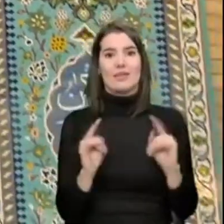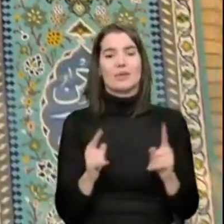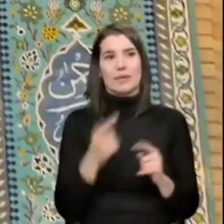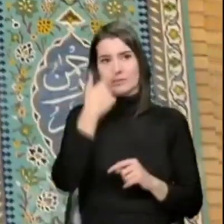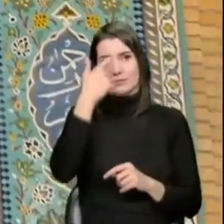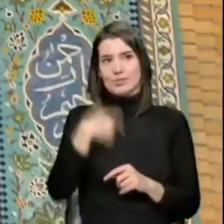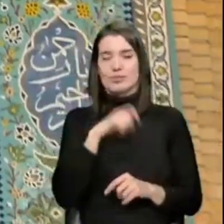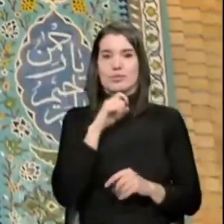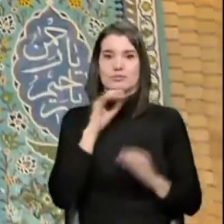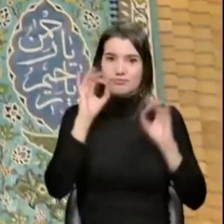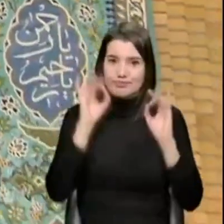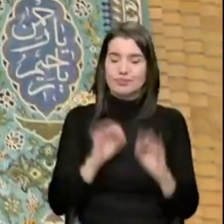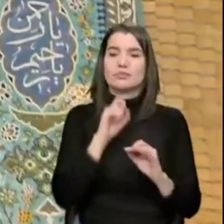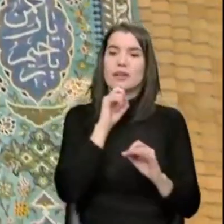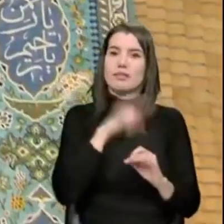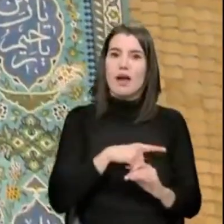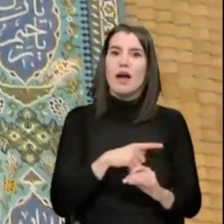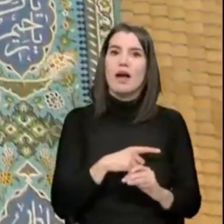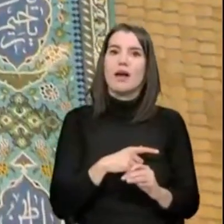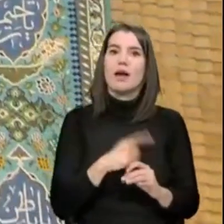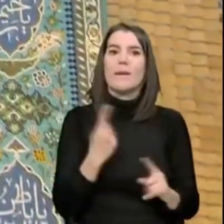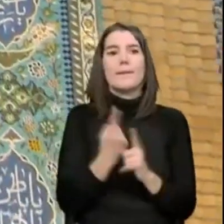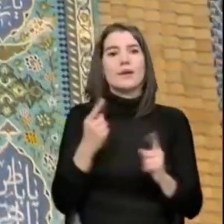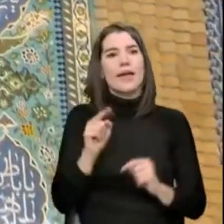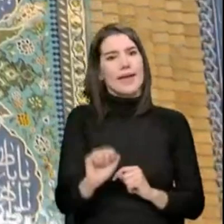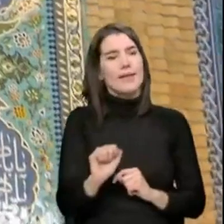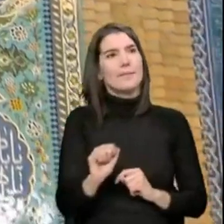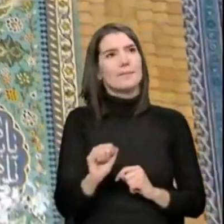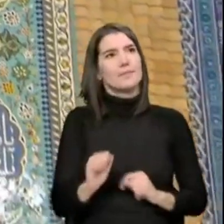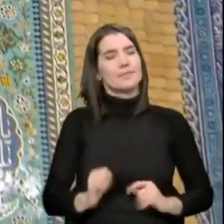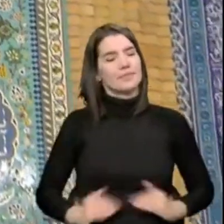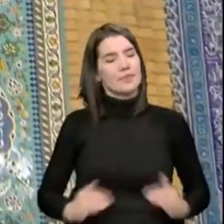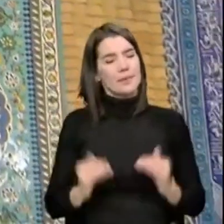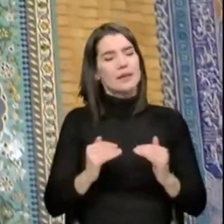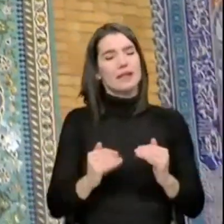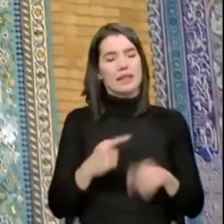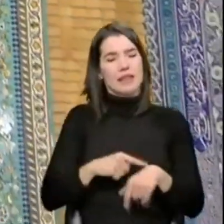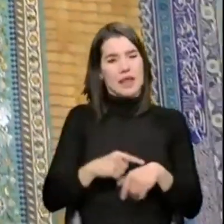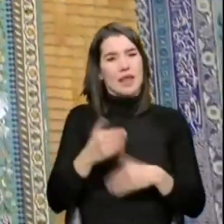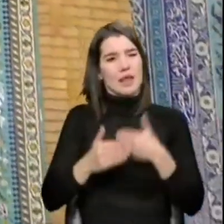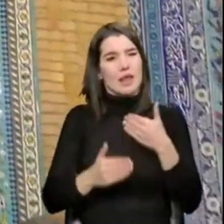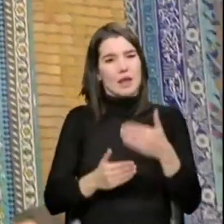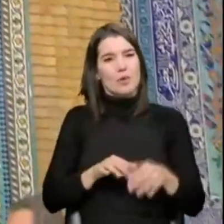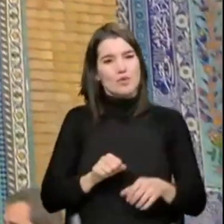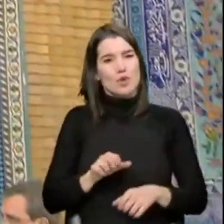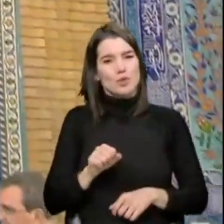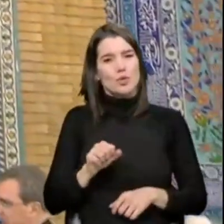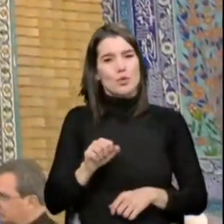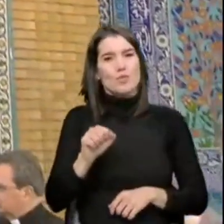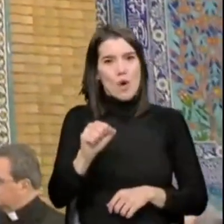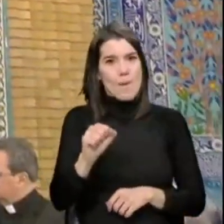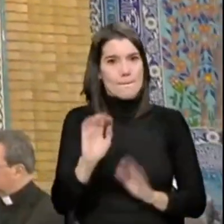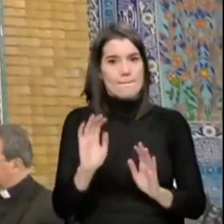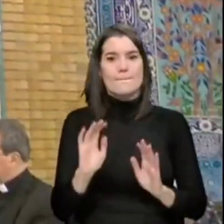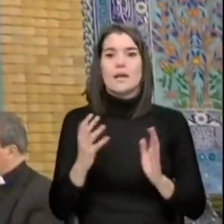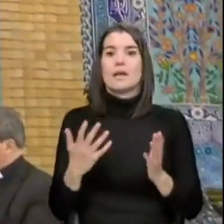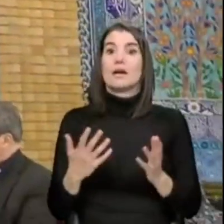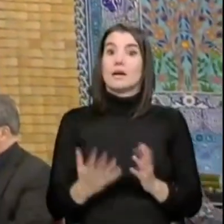pessoa possa chegar a porque isto é um patamar que se atinge com o tempo, e para chegar